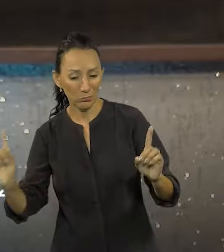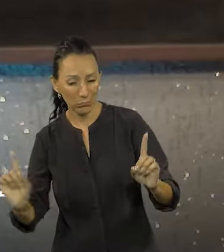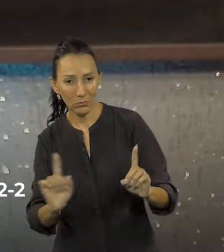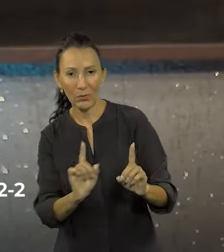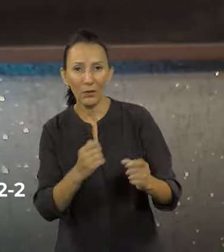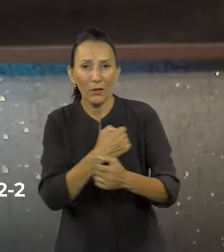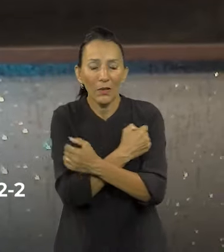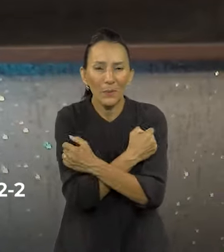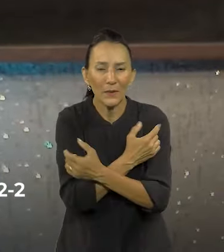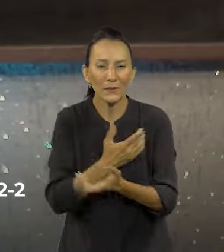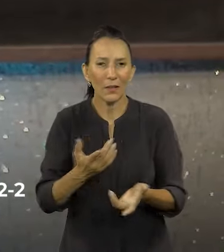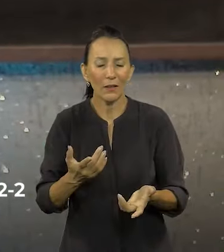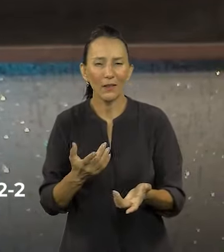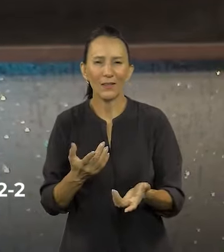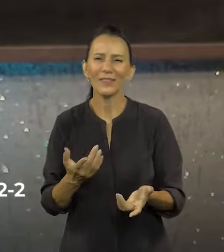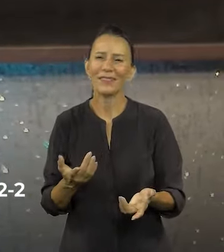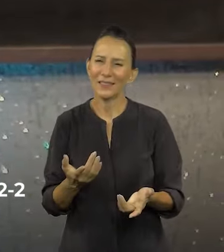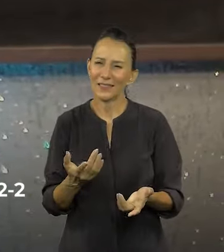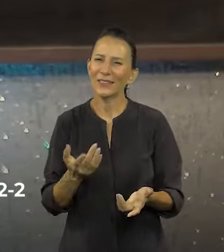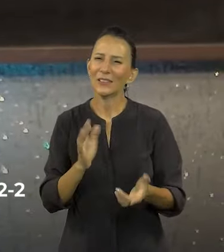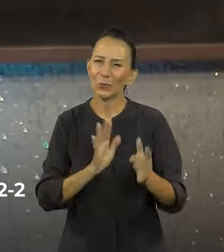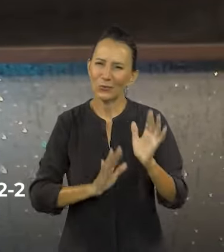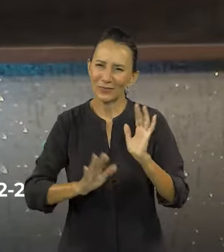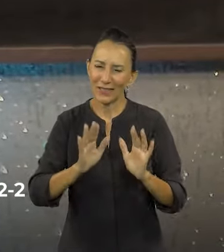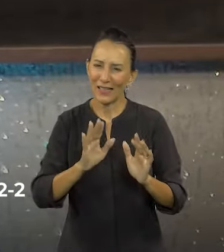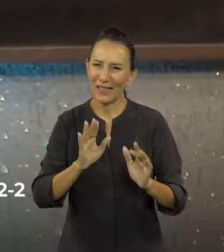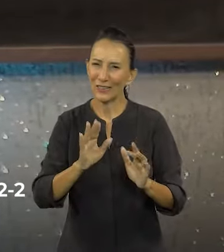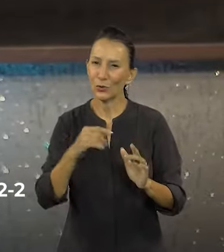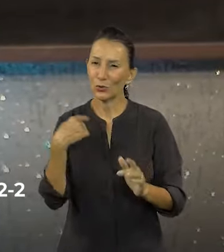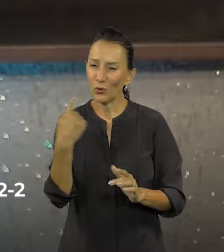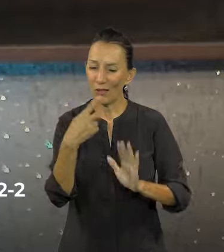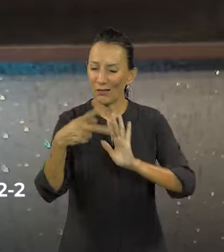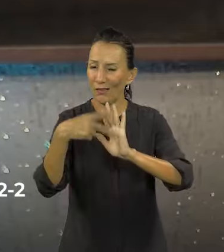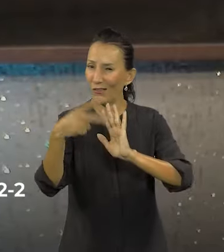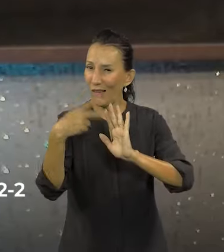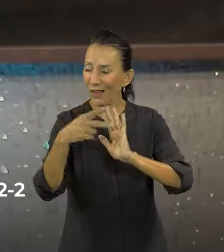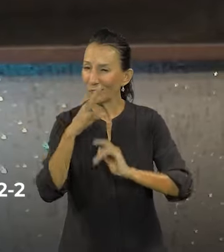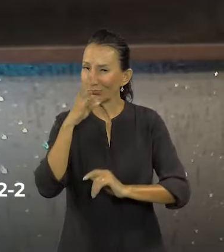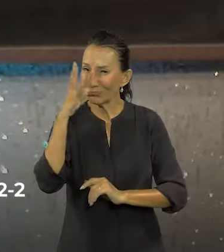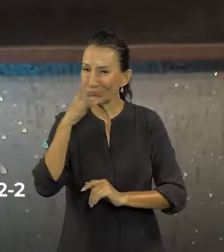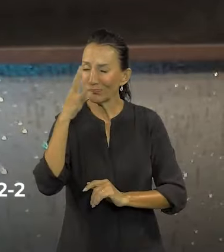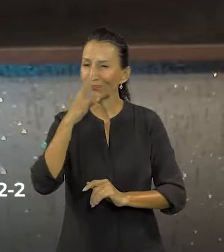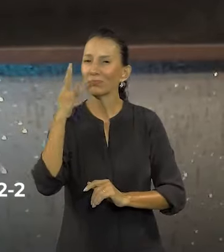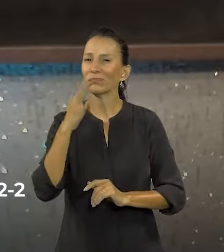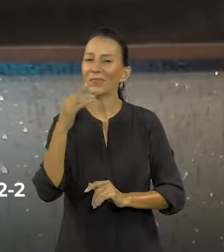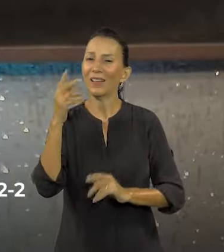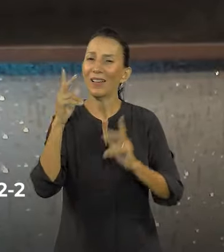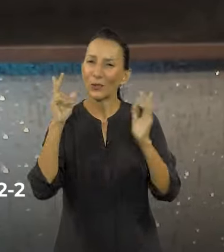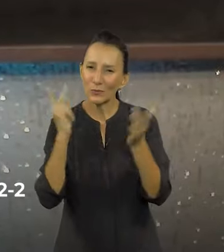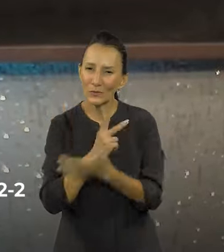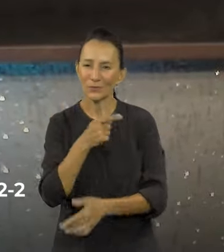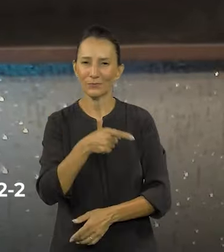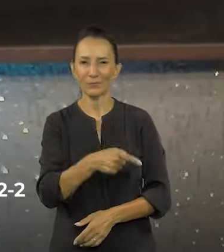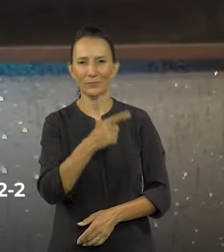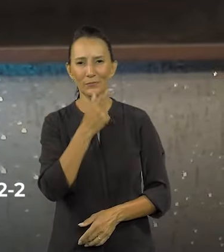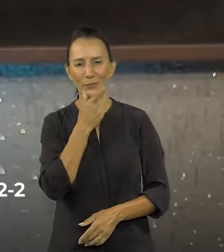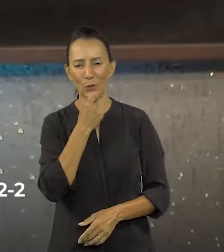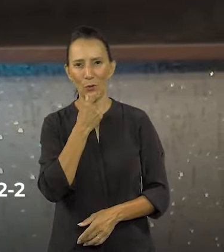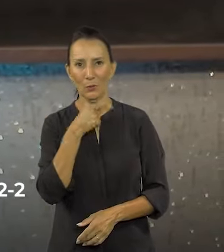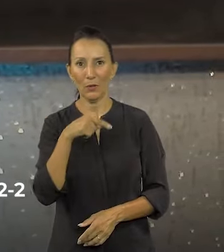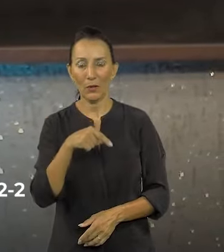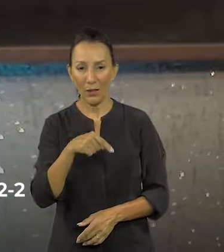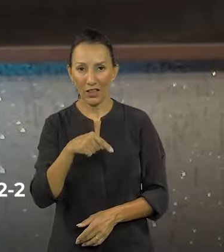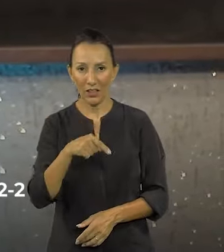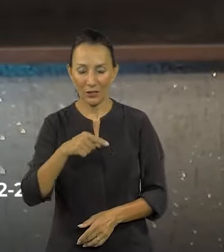nós falamos nós nos tornamos avos das nossas palavras e foi o caso de Jefté porque ele falou em